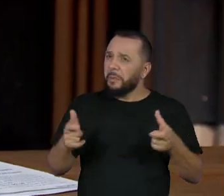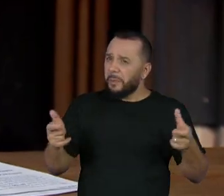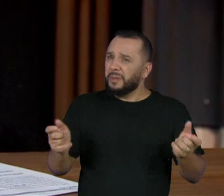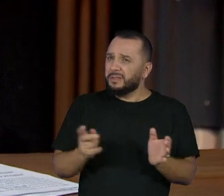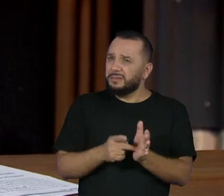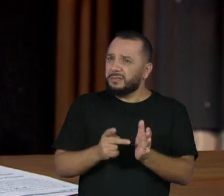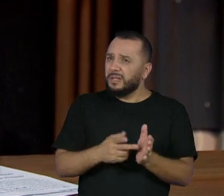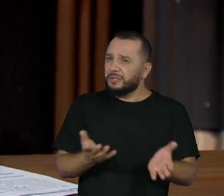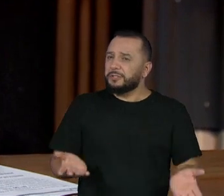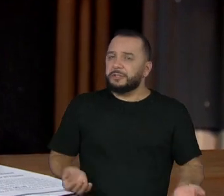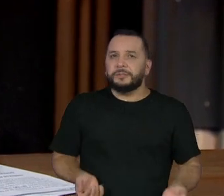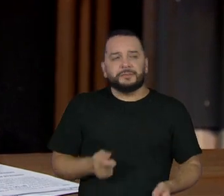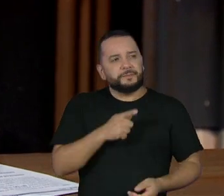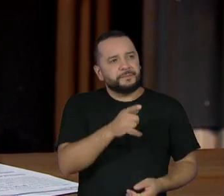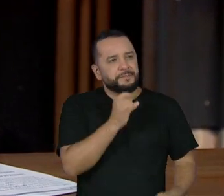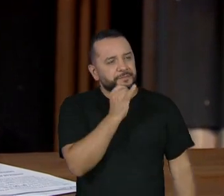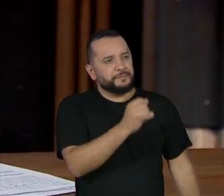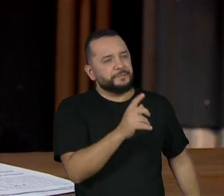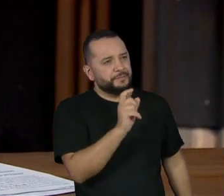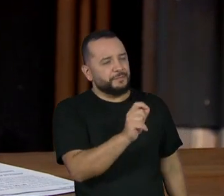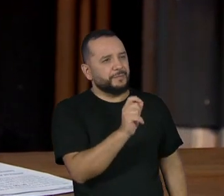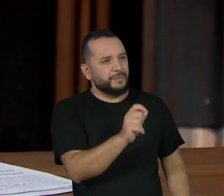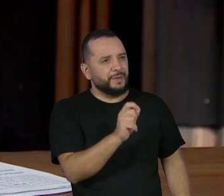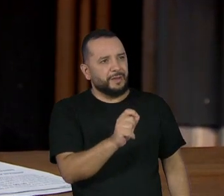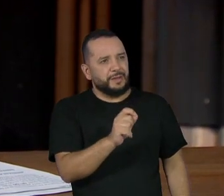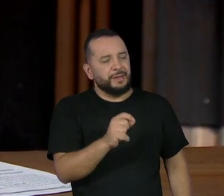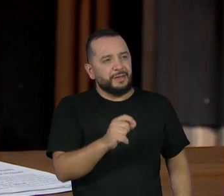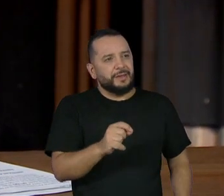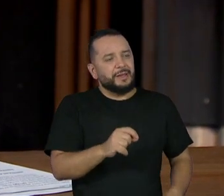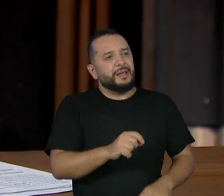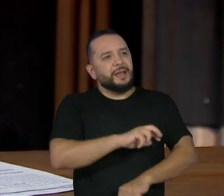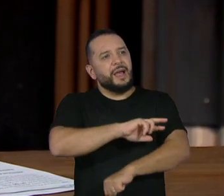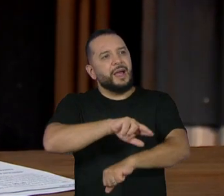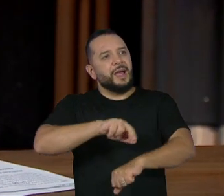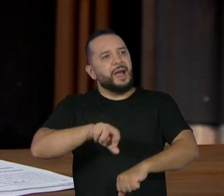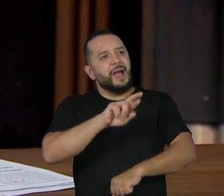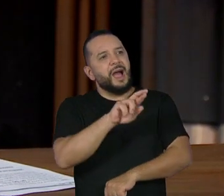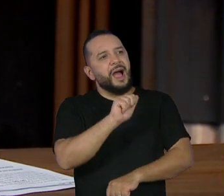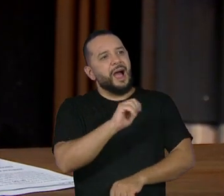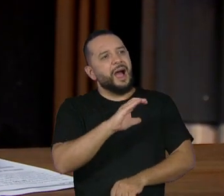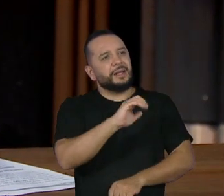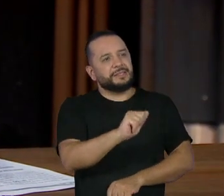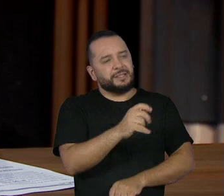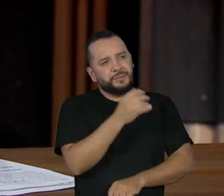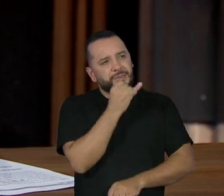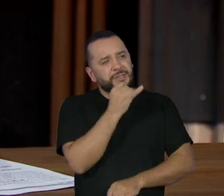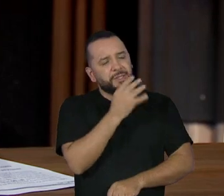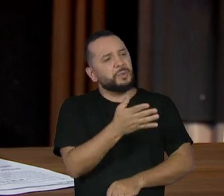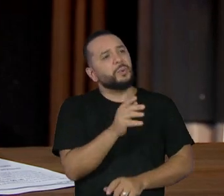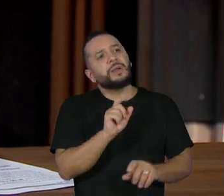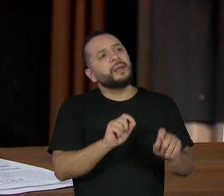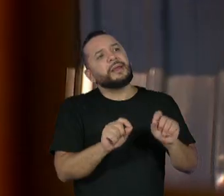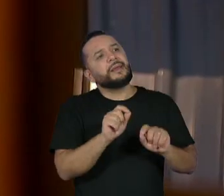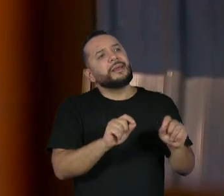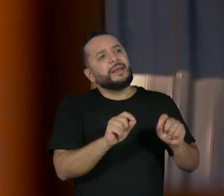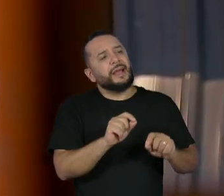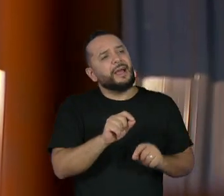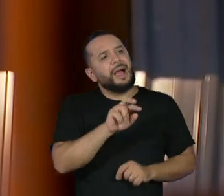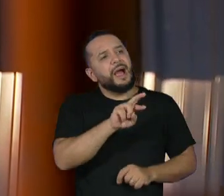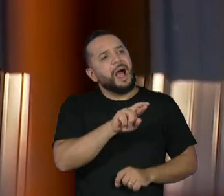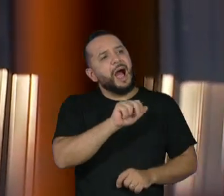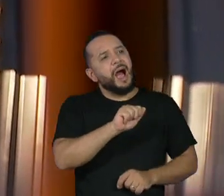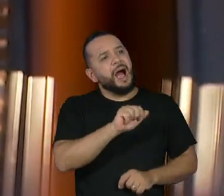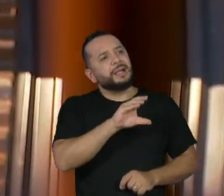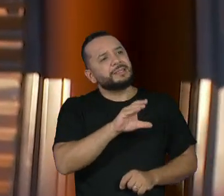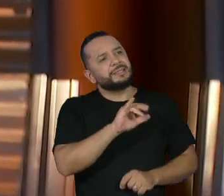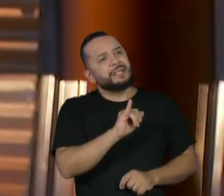você fala uma coisa, a racialização. Vamos traduzir isso, porque o que é isso? A racialização é a